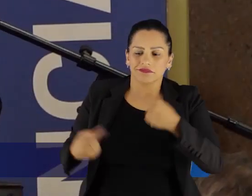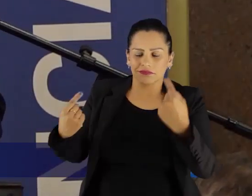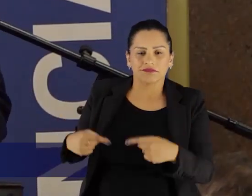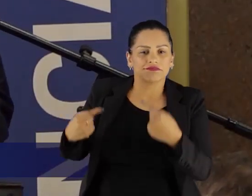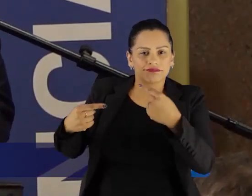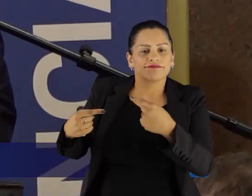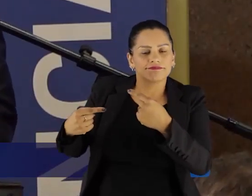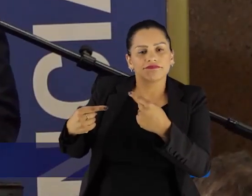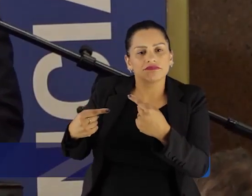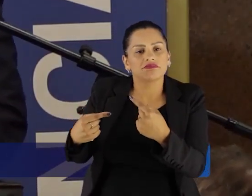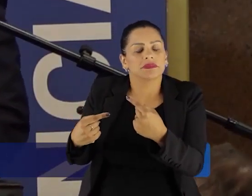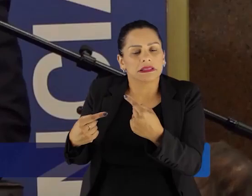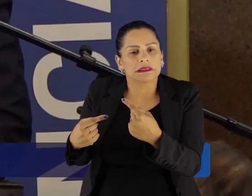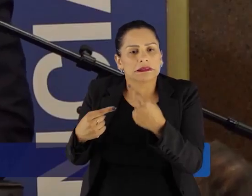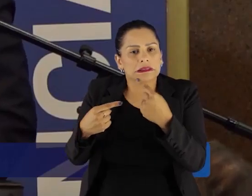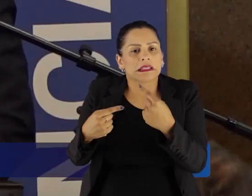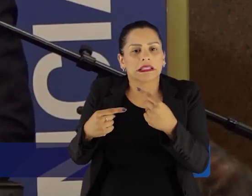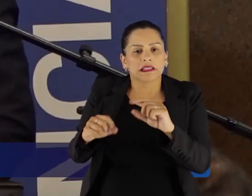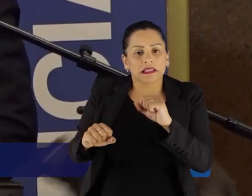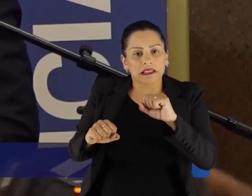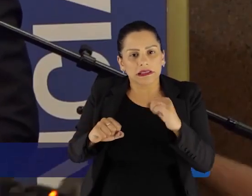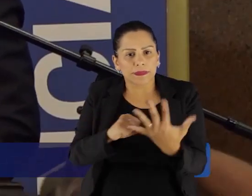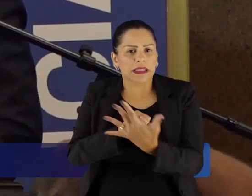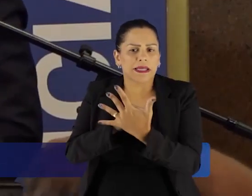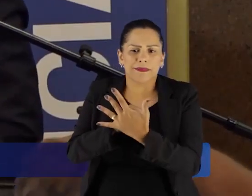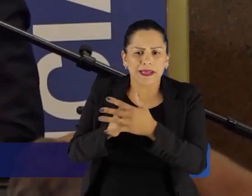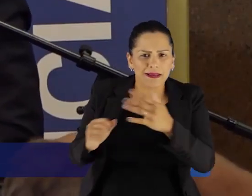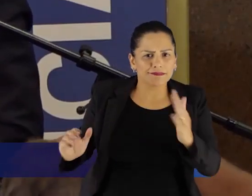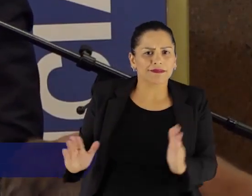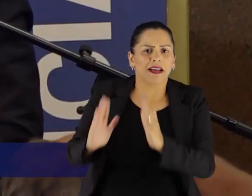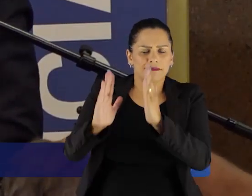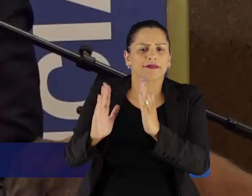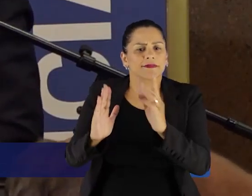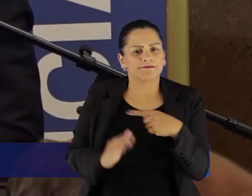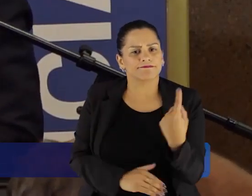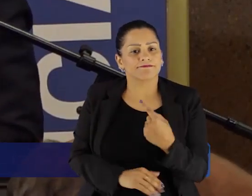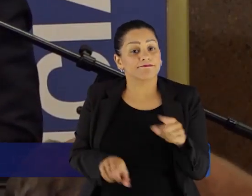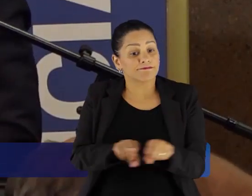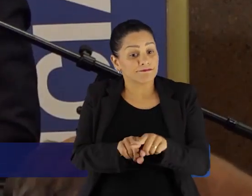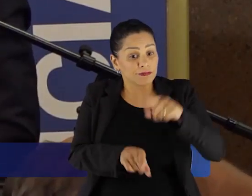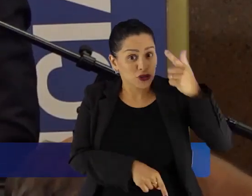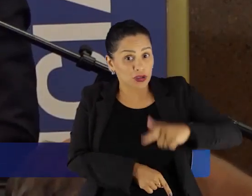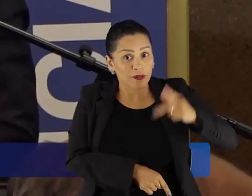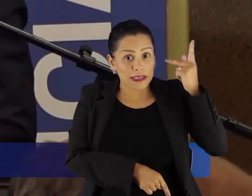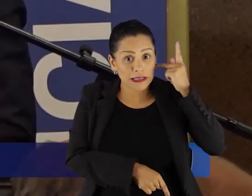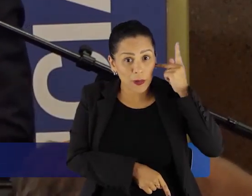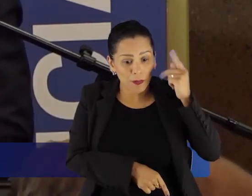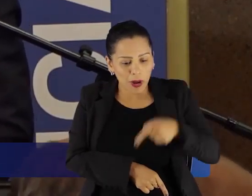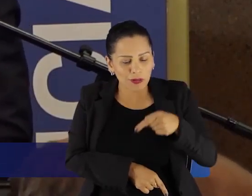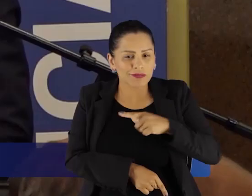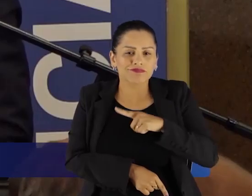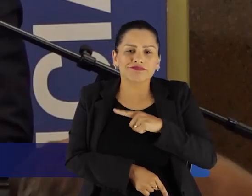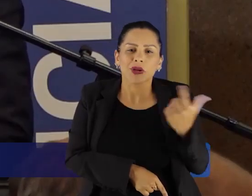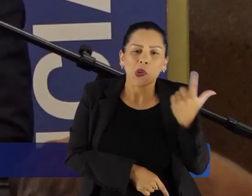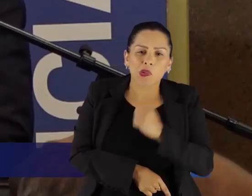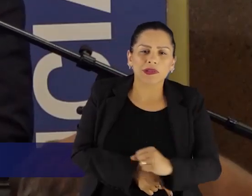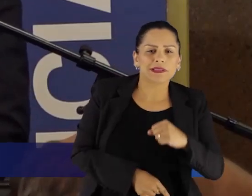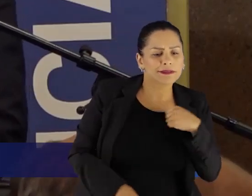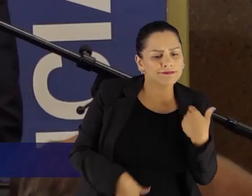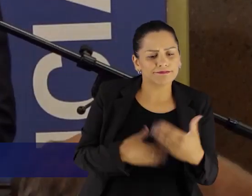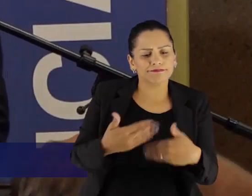desafio da nossa geração de frente e mais uma vez a partir de São Paulo buscar inovações e caminhos para o Brasil